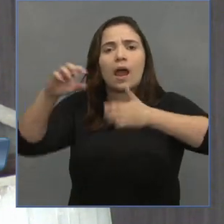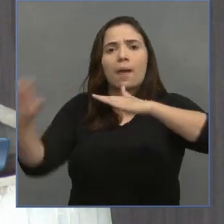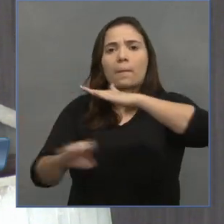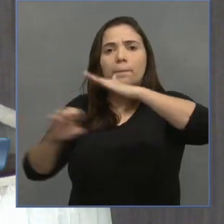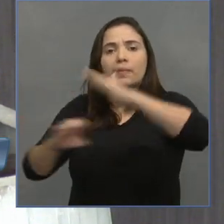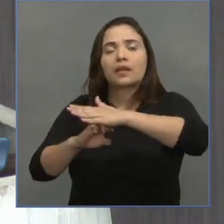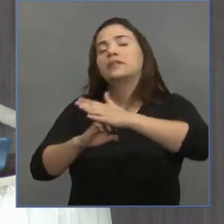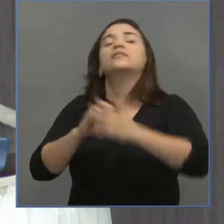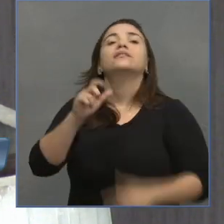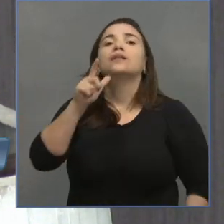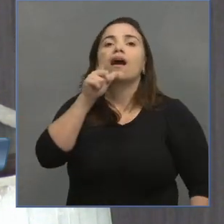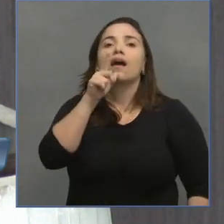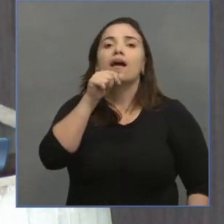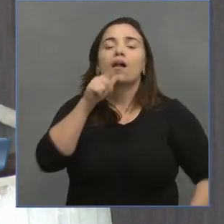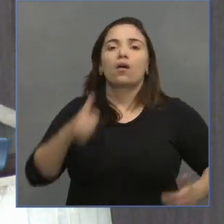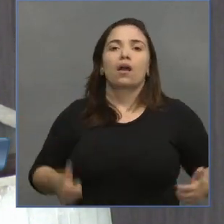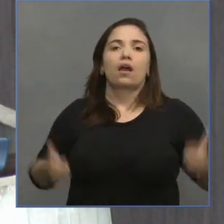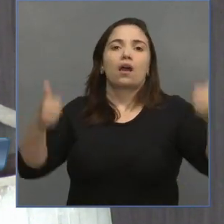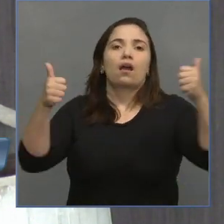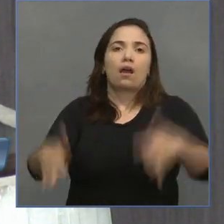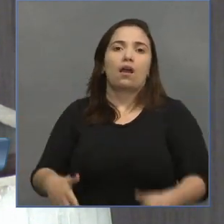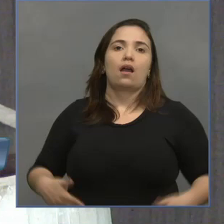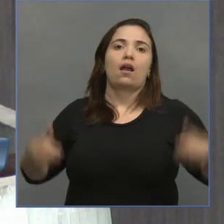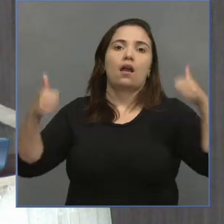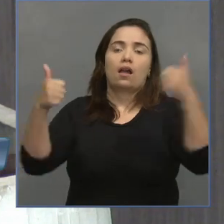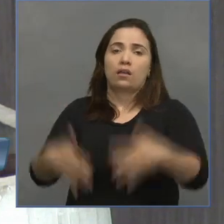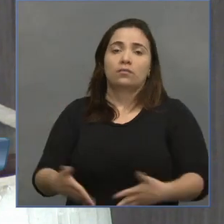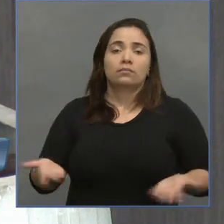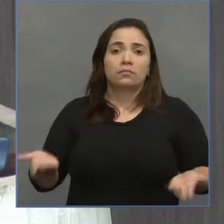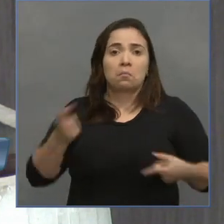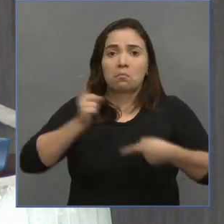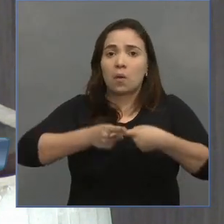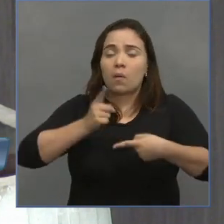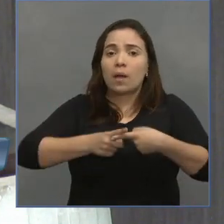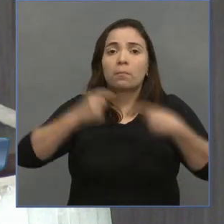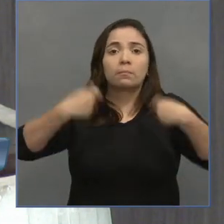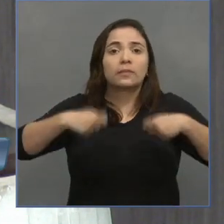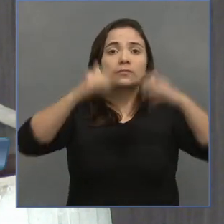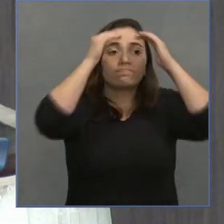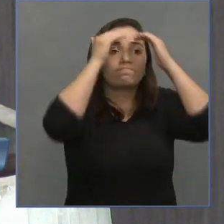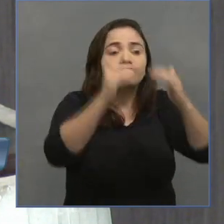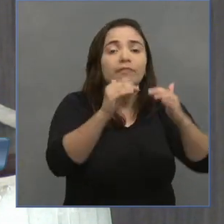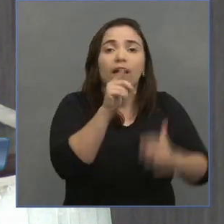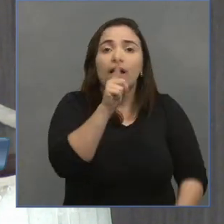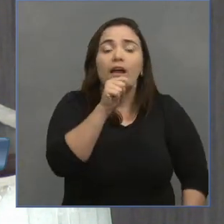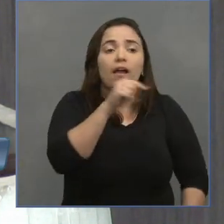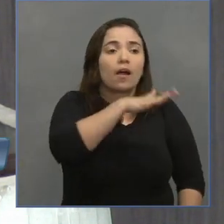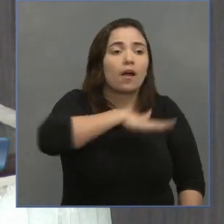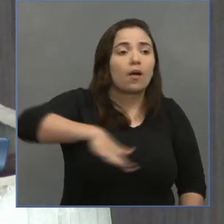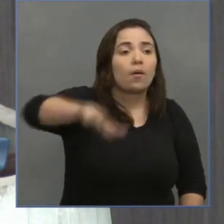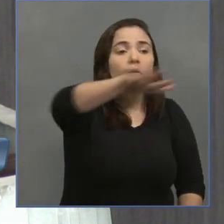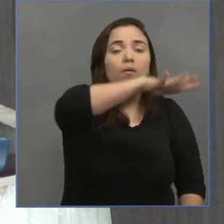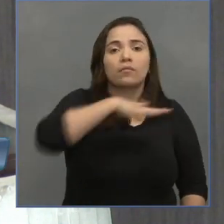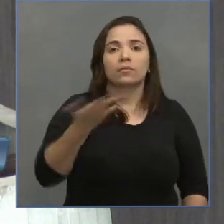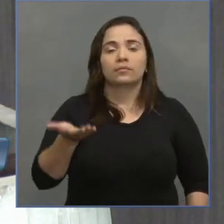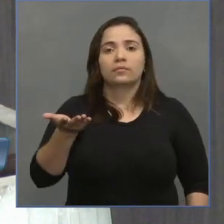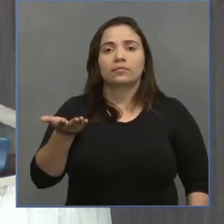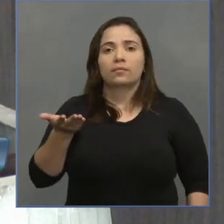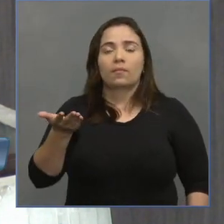ferozes consumidores de água, porque não há água em abundância para desenvolver